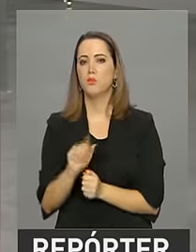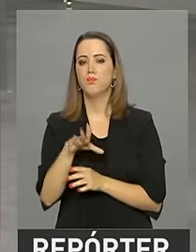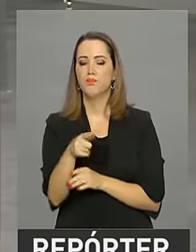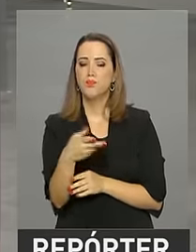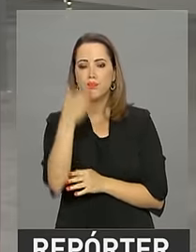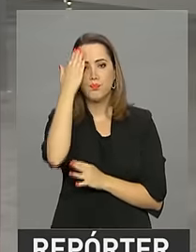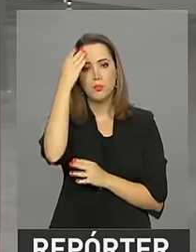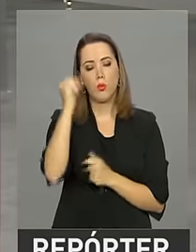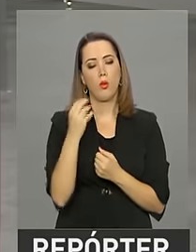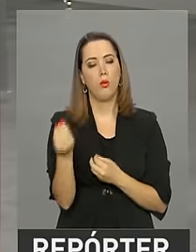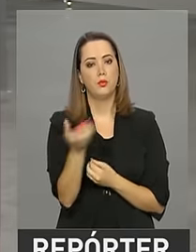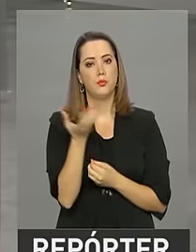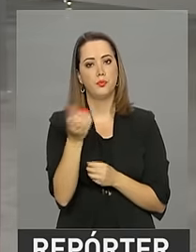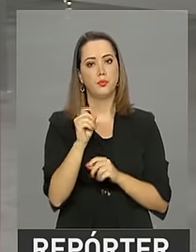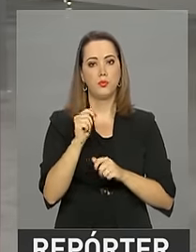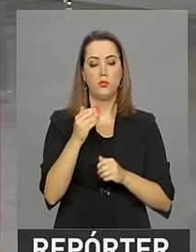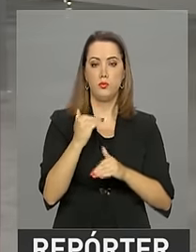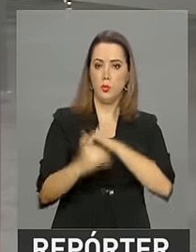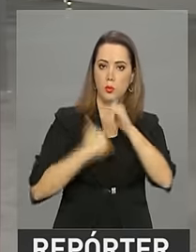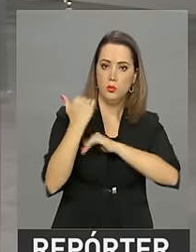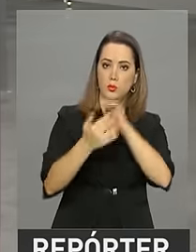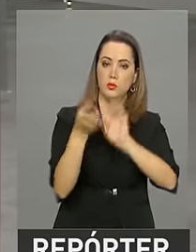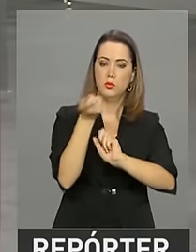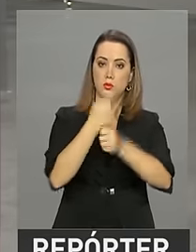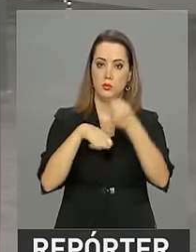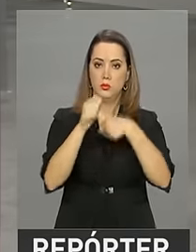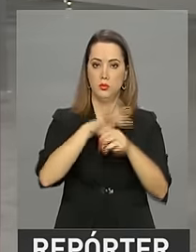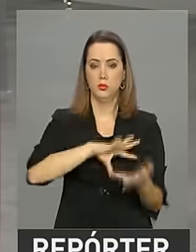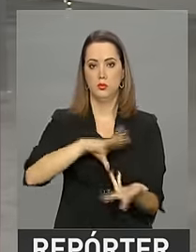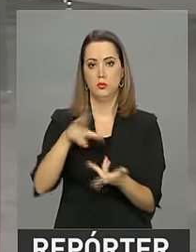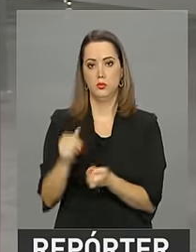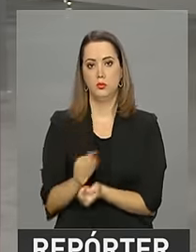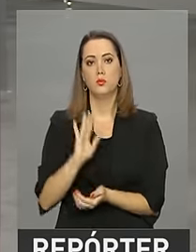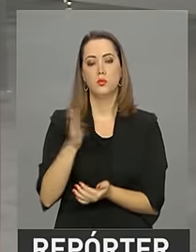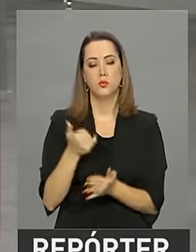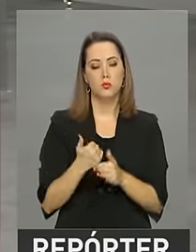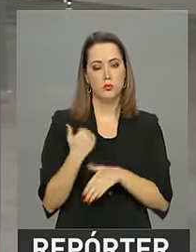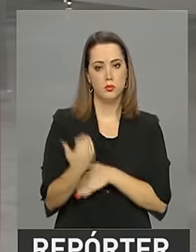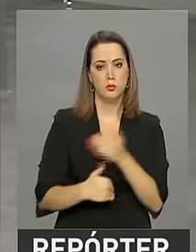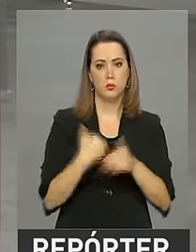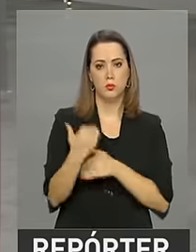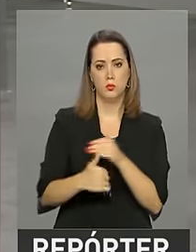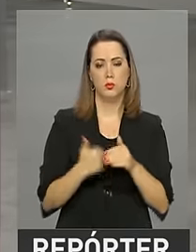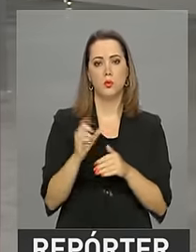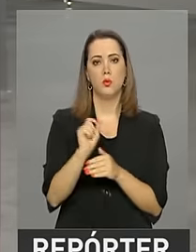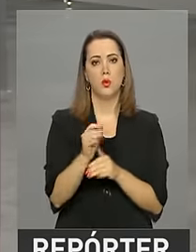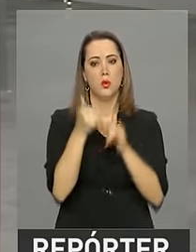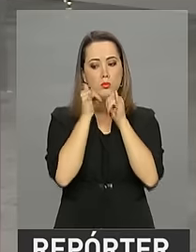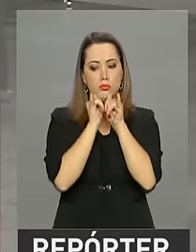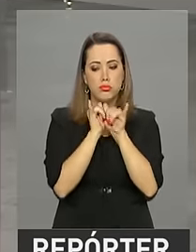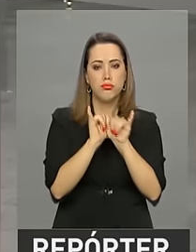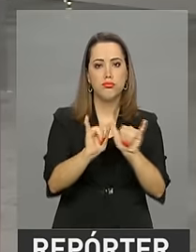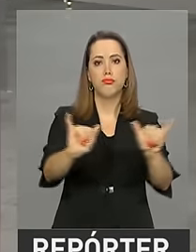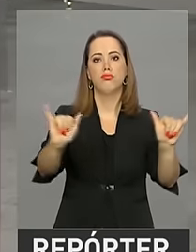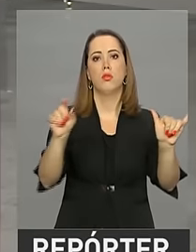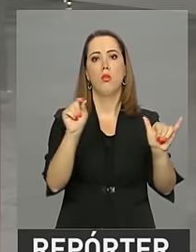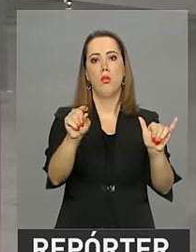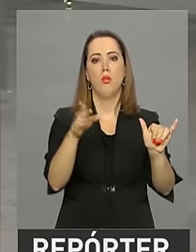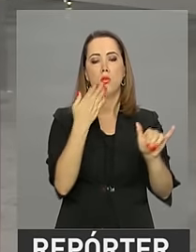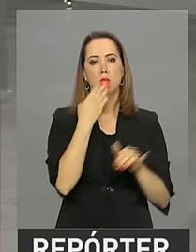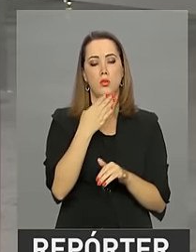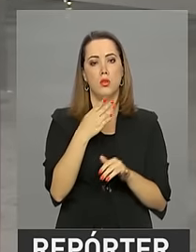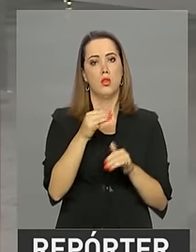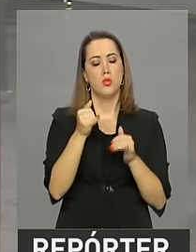retomar o crescimento da economia mundial ainda está previsto para a noite de hoje a veiculação em cadeia de rádio e TV de um